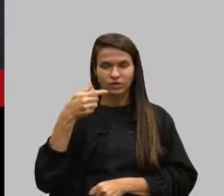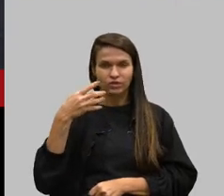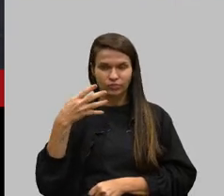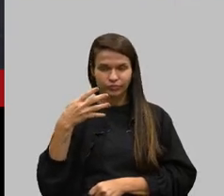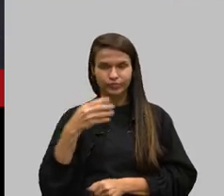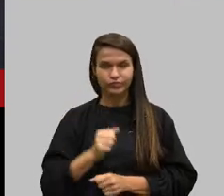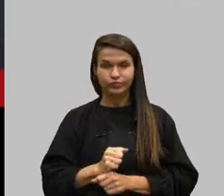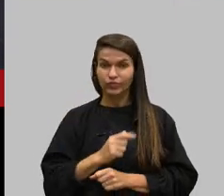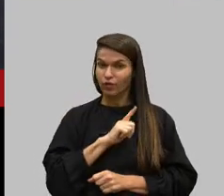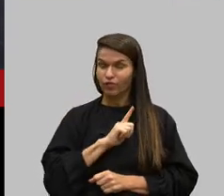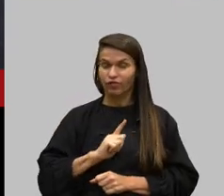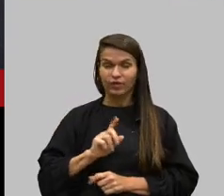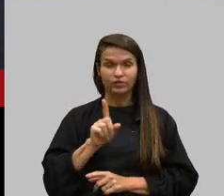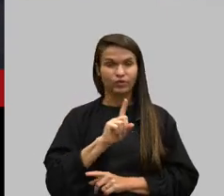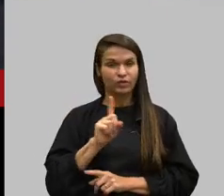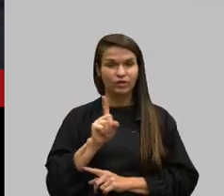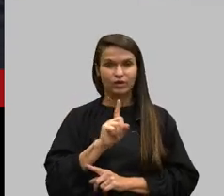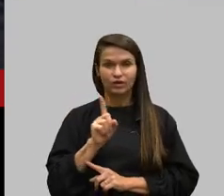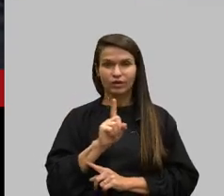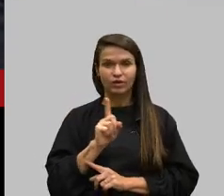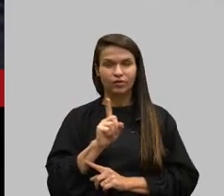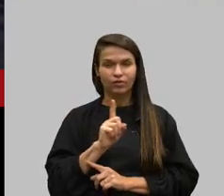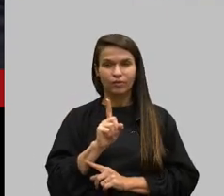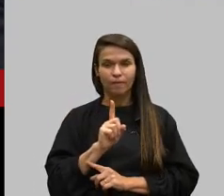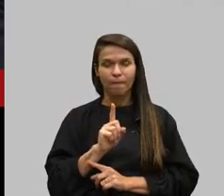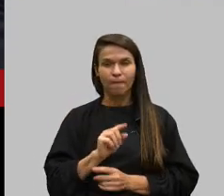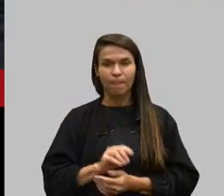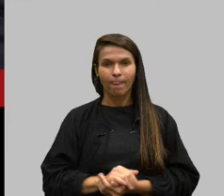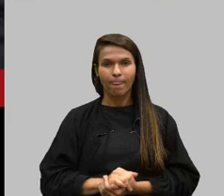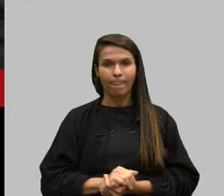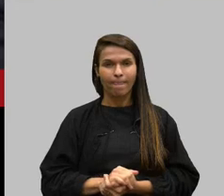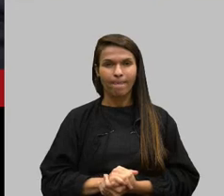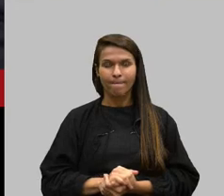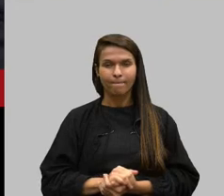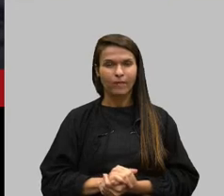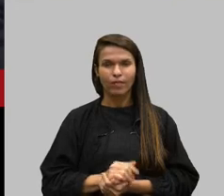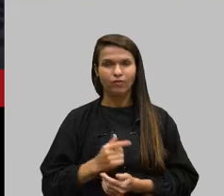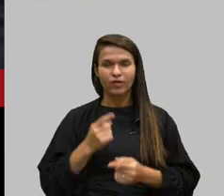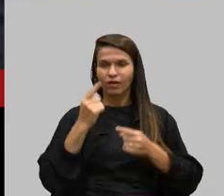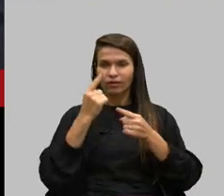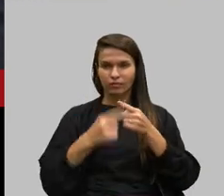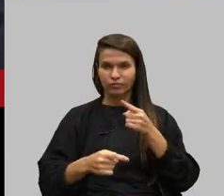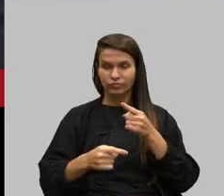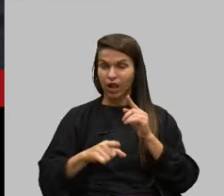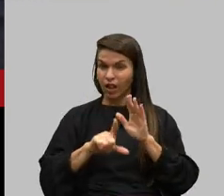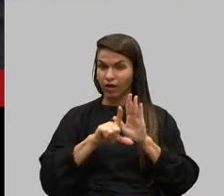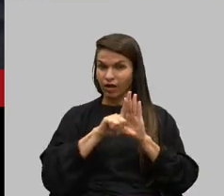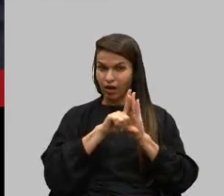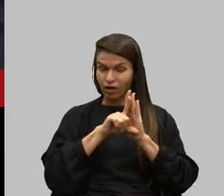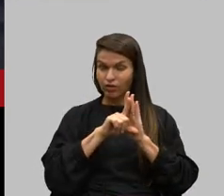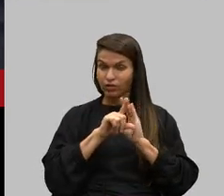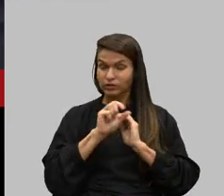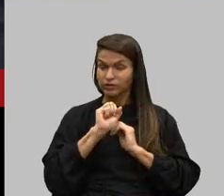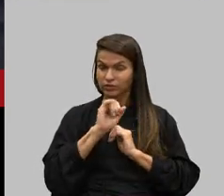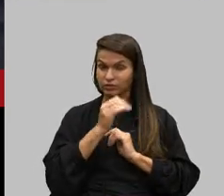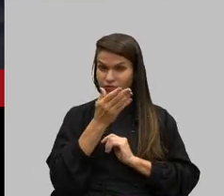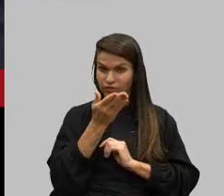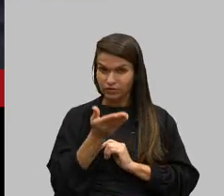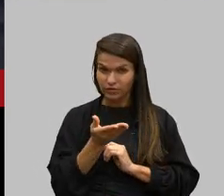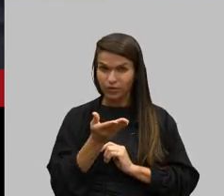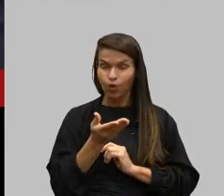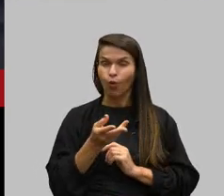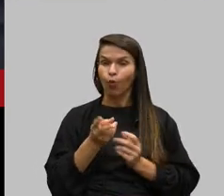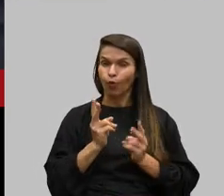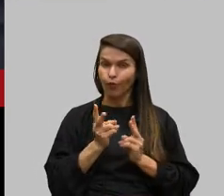governo não não eh tem impedimento legal se vossa excelência continuar batendo a